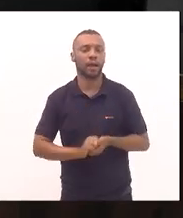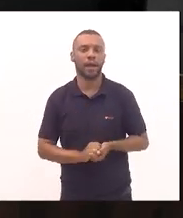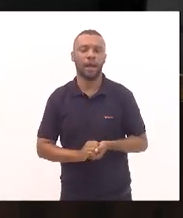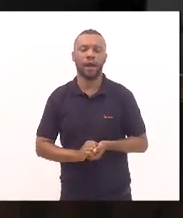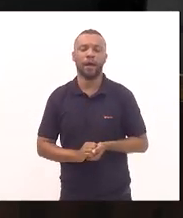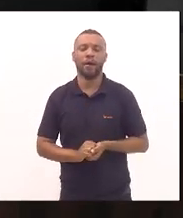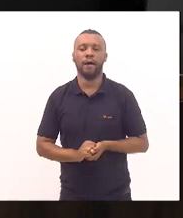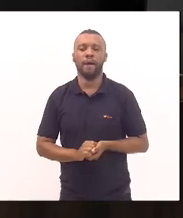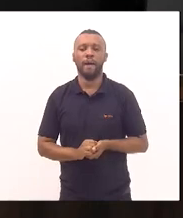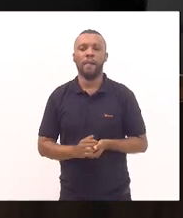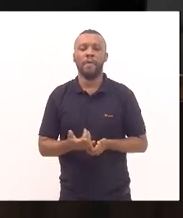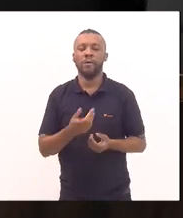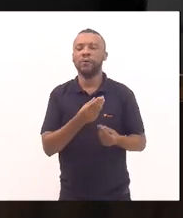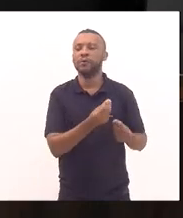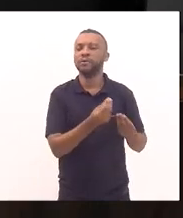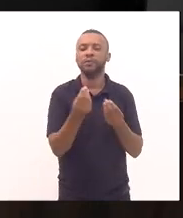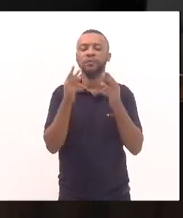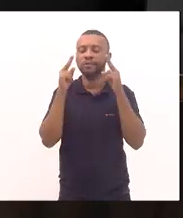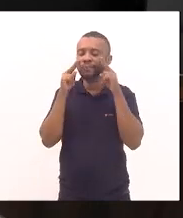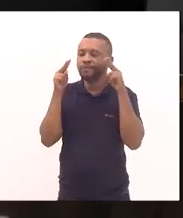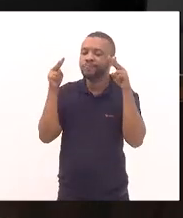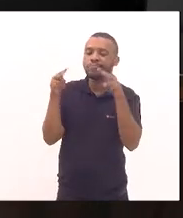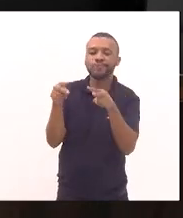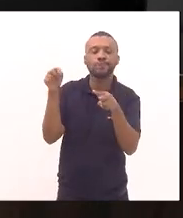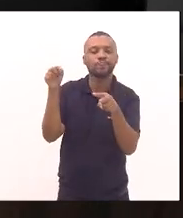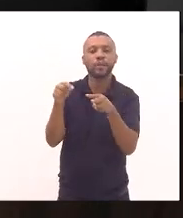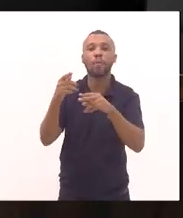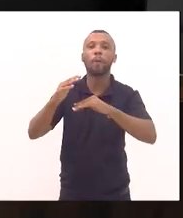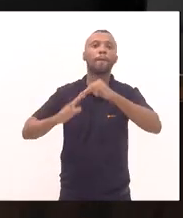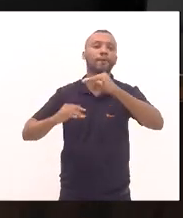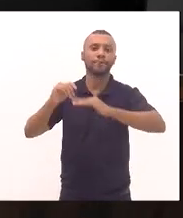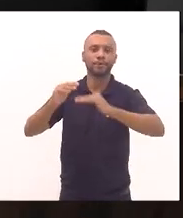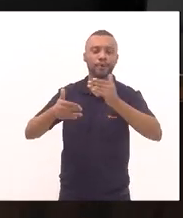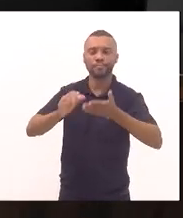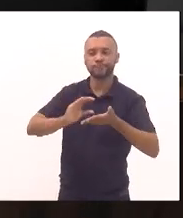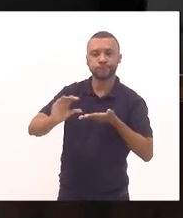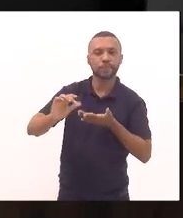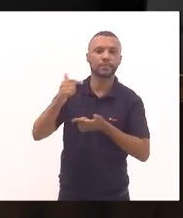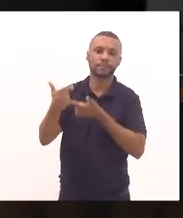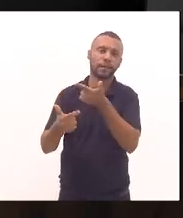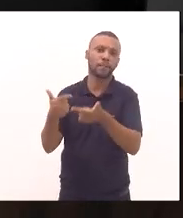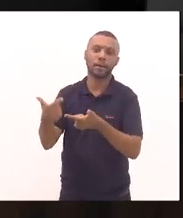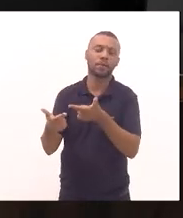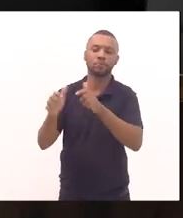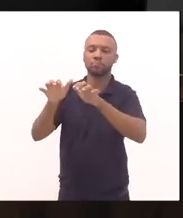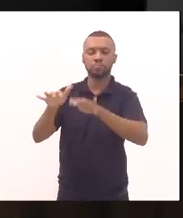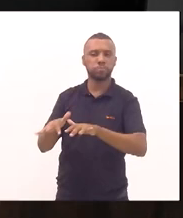ela concede um reconhecimento para o profissional que está fazendo aquela atividade.